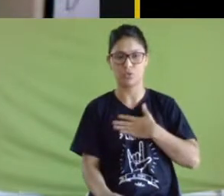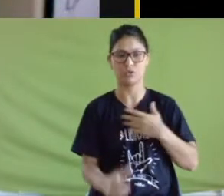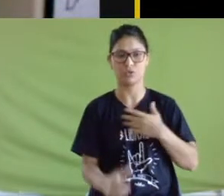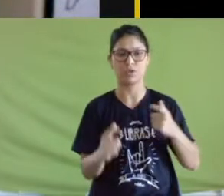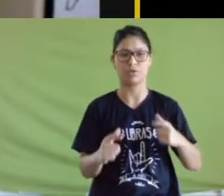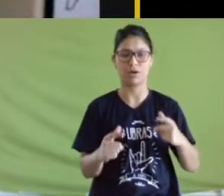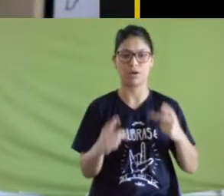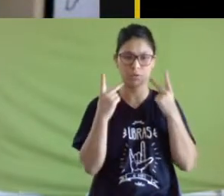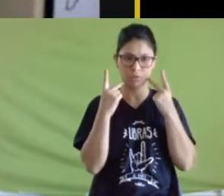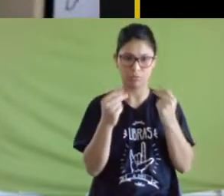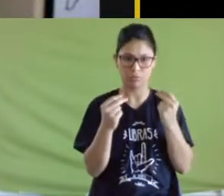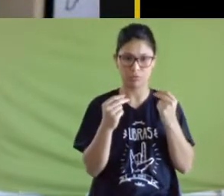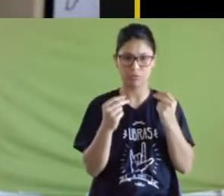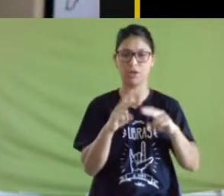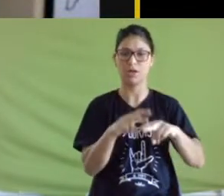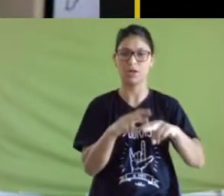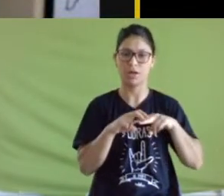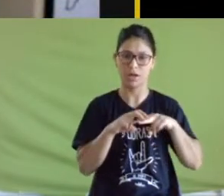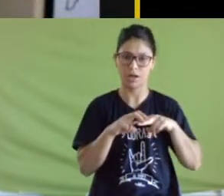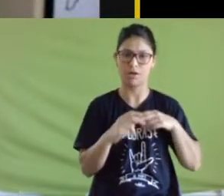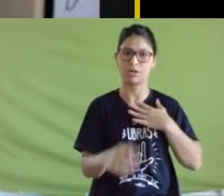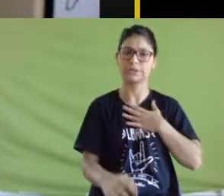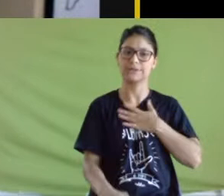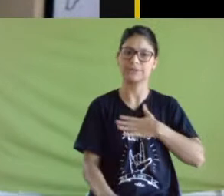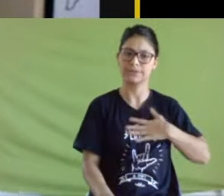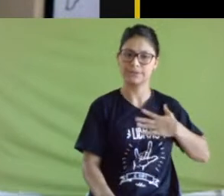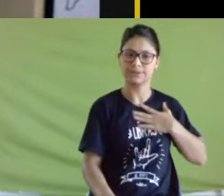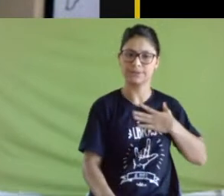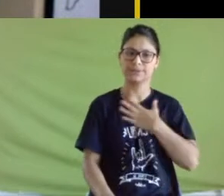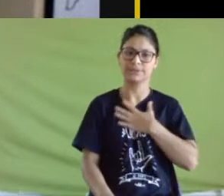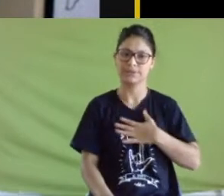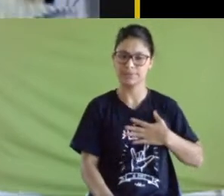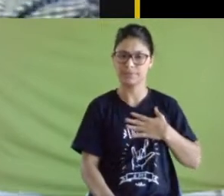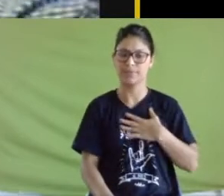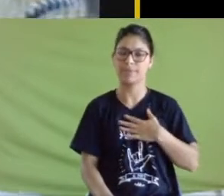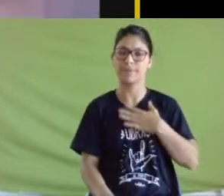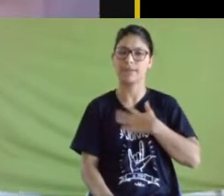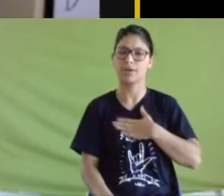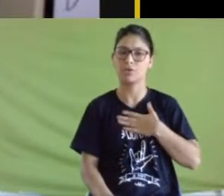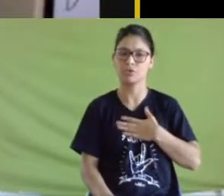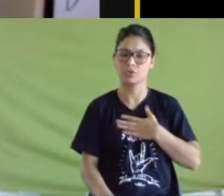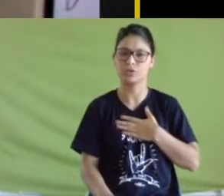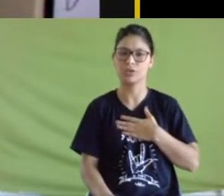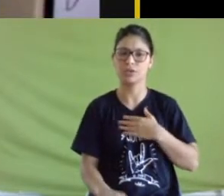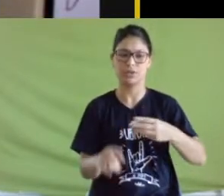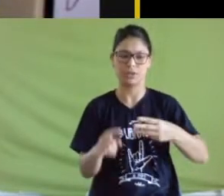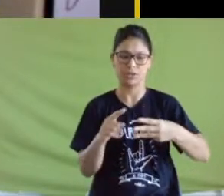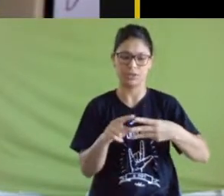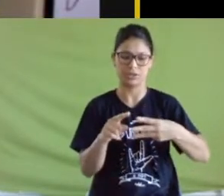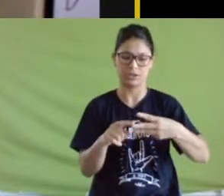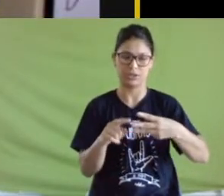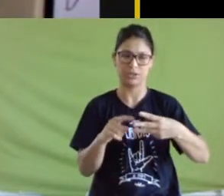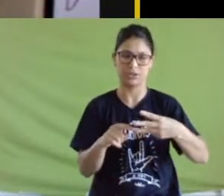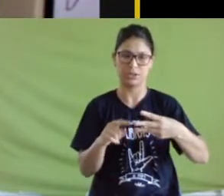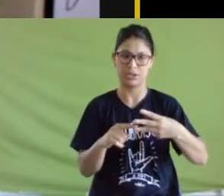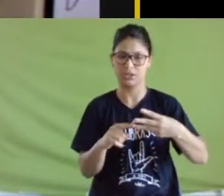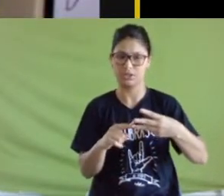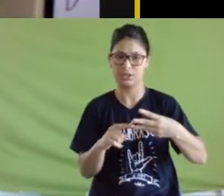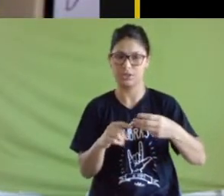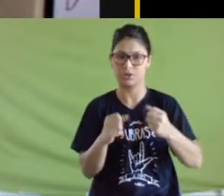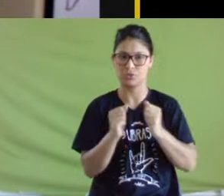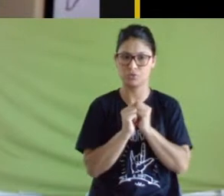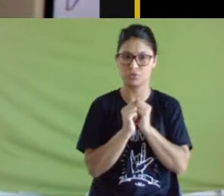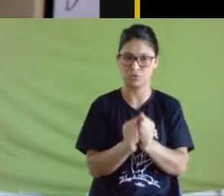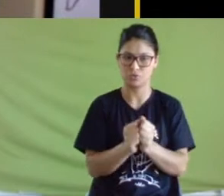e ele causa prazer, a gente está gostando, pelo menos em três dimensões simultâneas. A gente